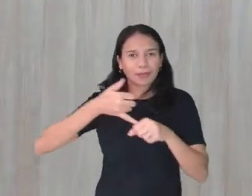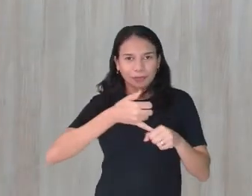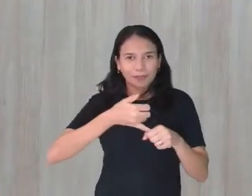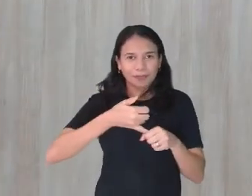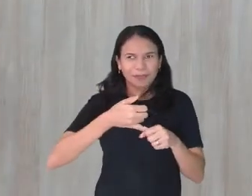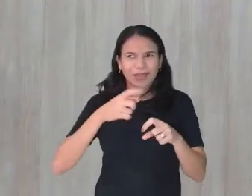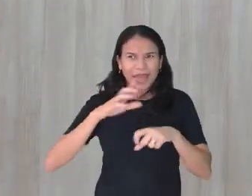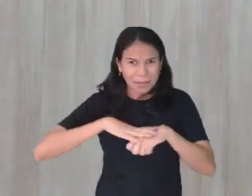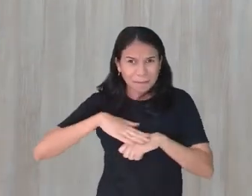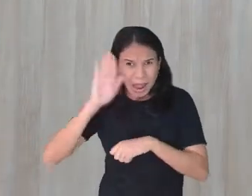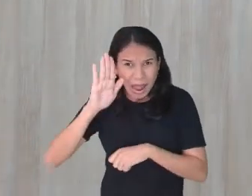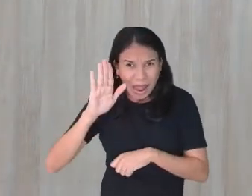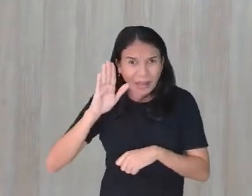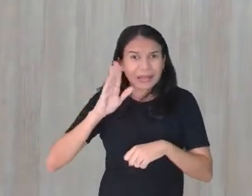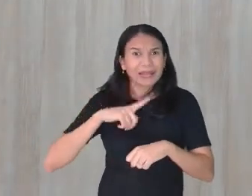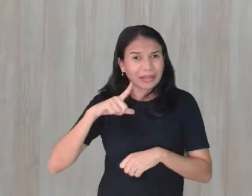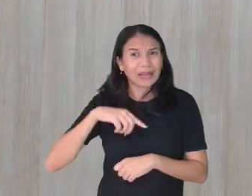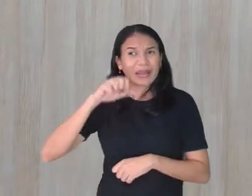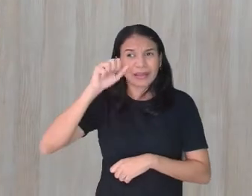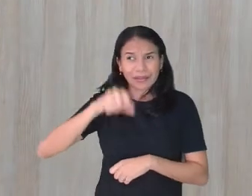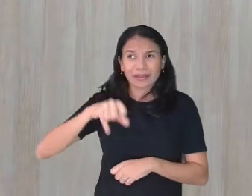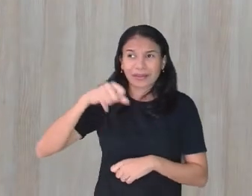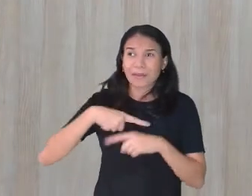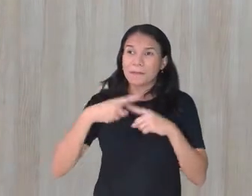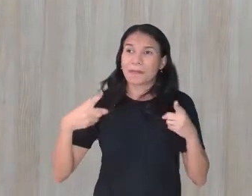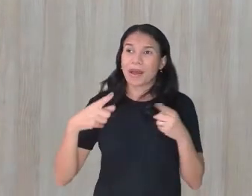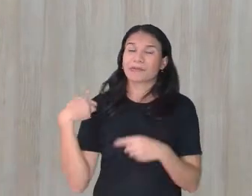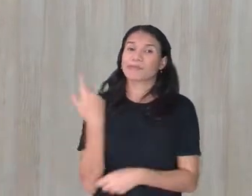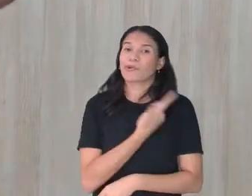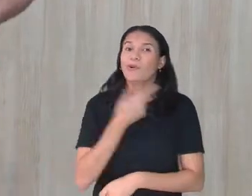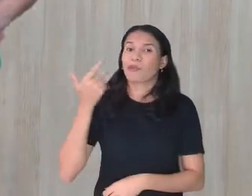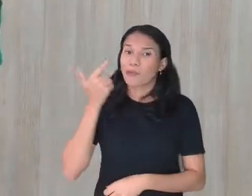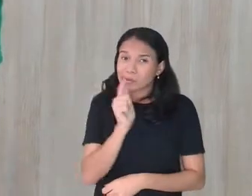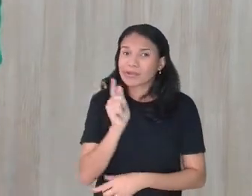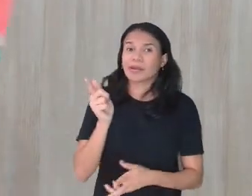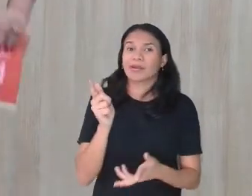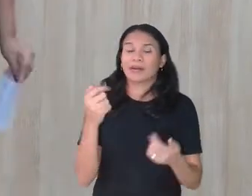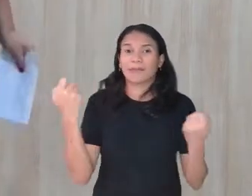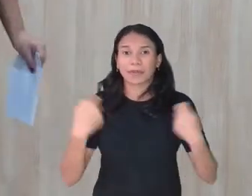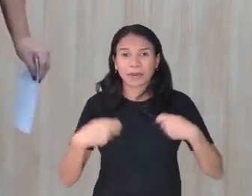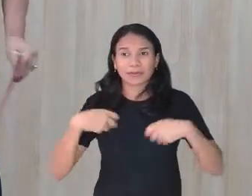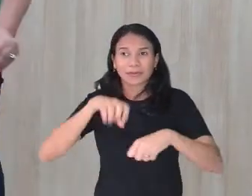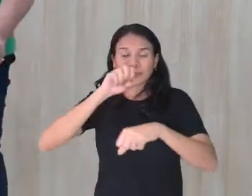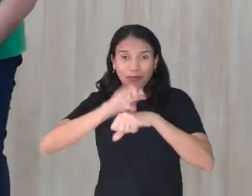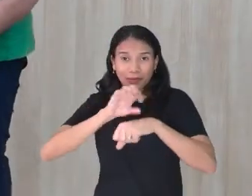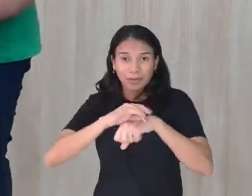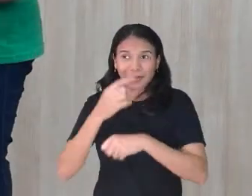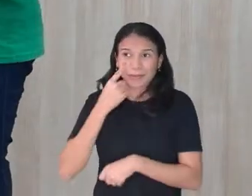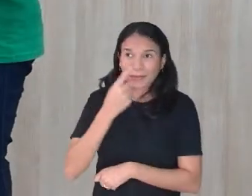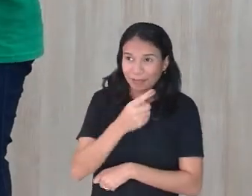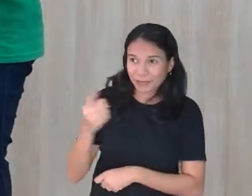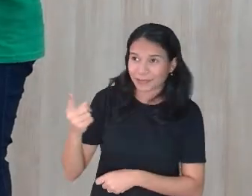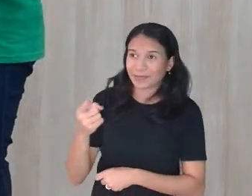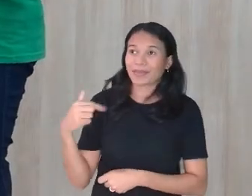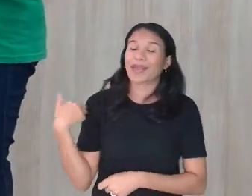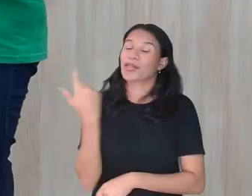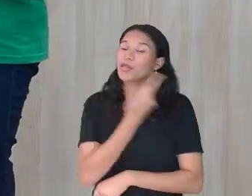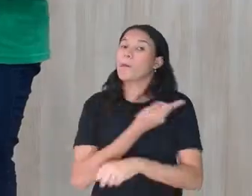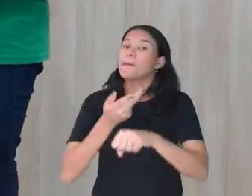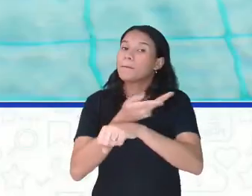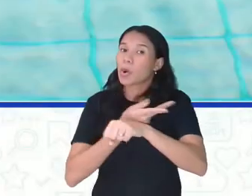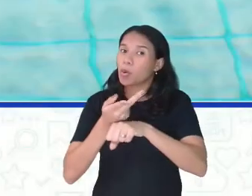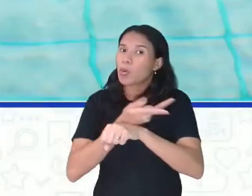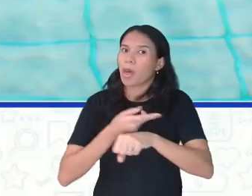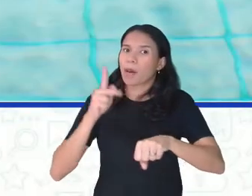tem mais coisas sobre fóssil? Tem, gente. Agora, para a gente falar de fóssil, eu tenho aqui um recadinho, ó. Estamos em busca